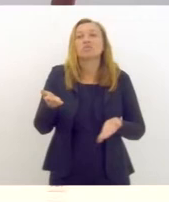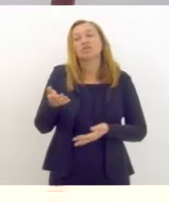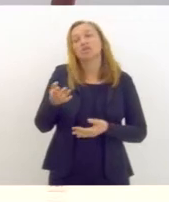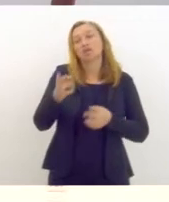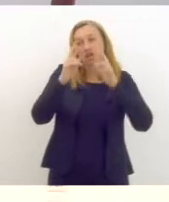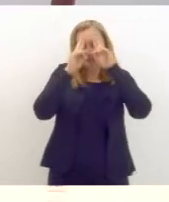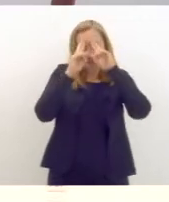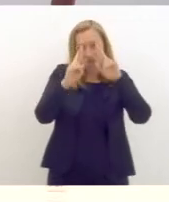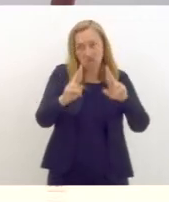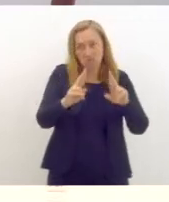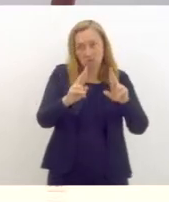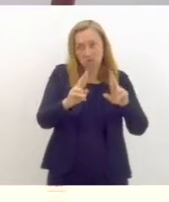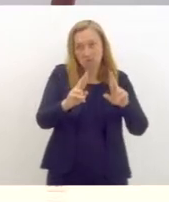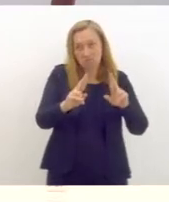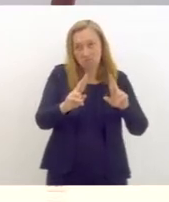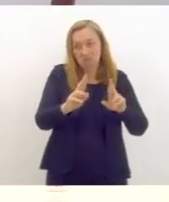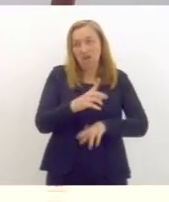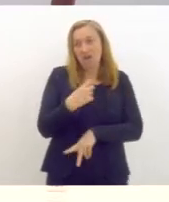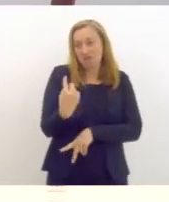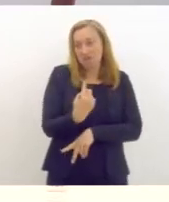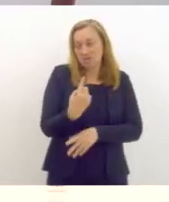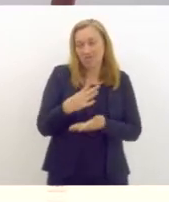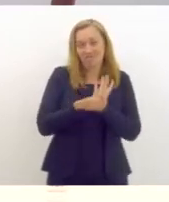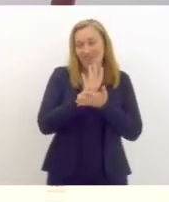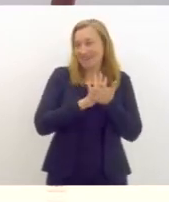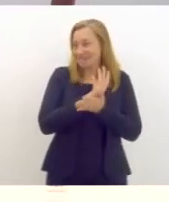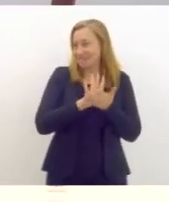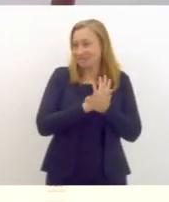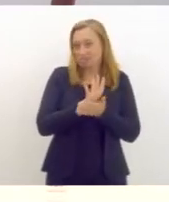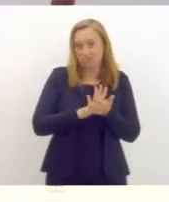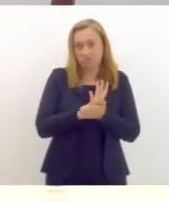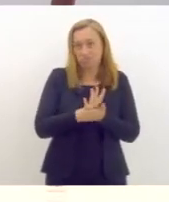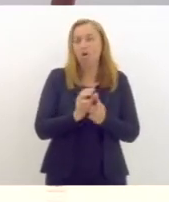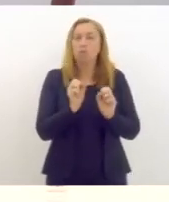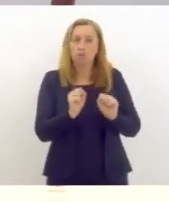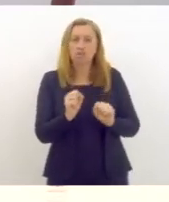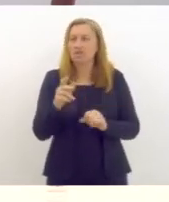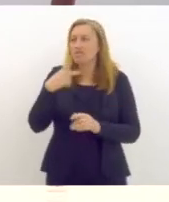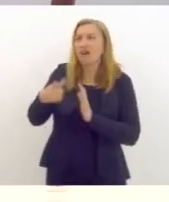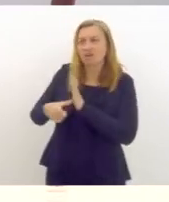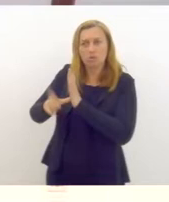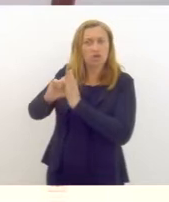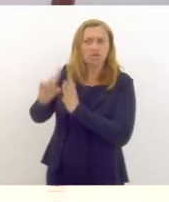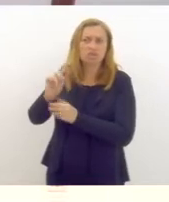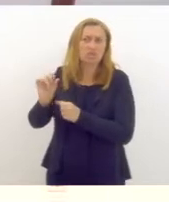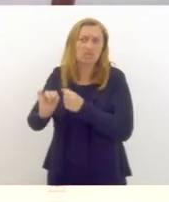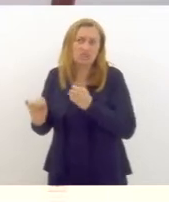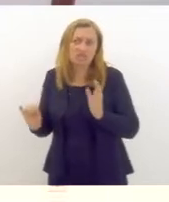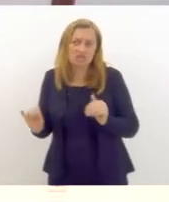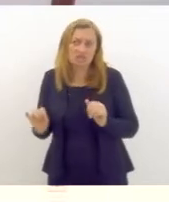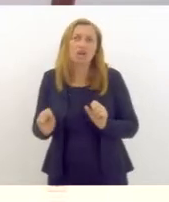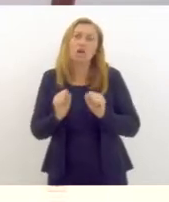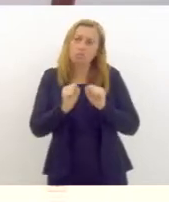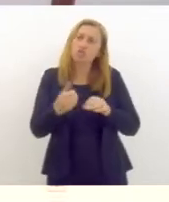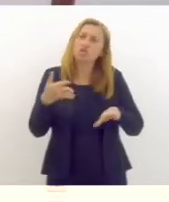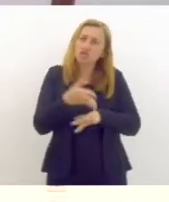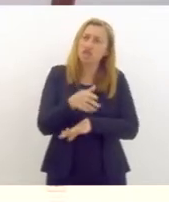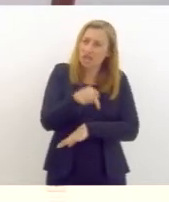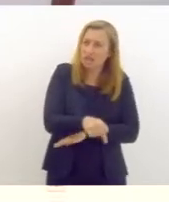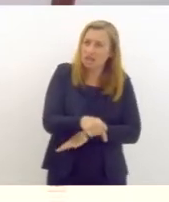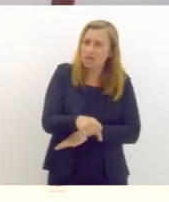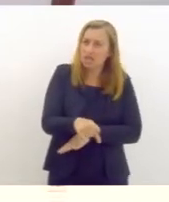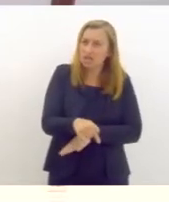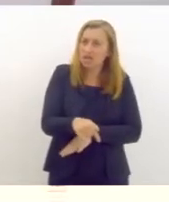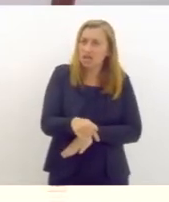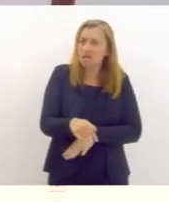respeito porque não também a resposta poderia ter colocado no sei que não que não ia fazer que indeferiu poderia chegar aqui com